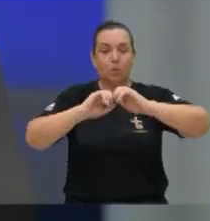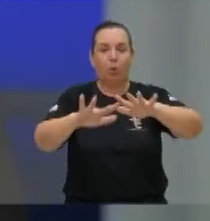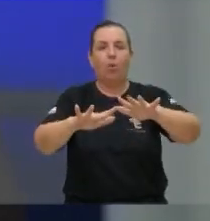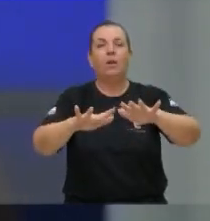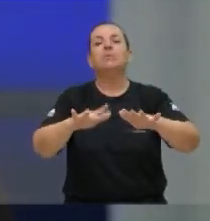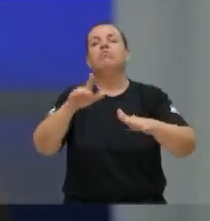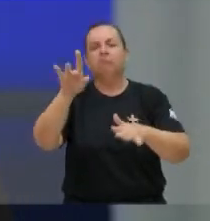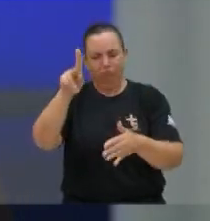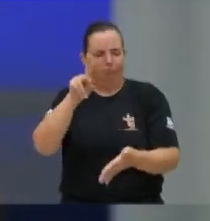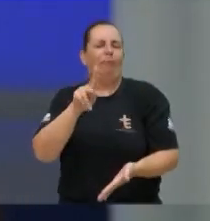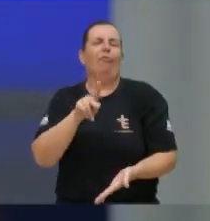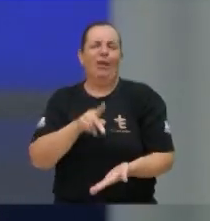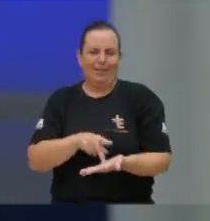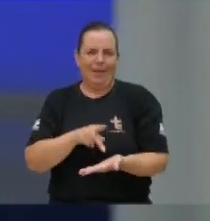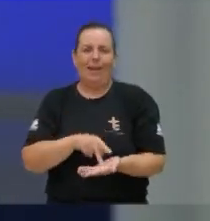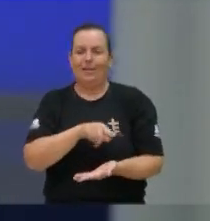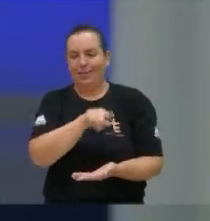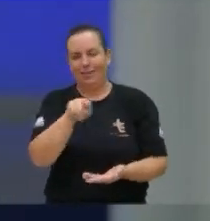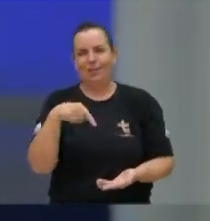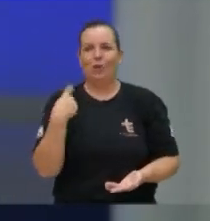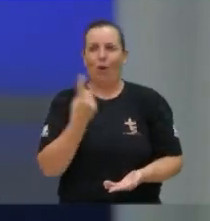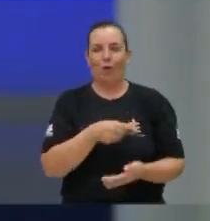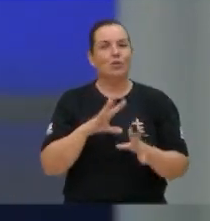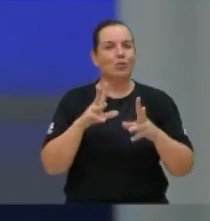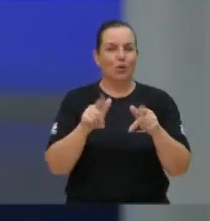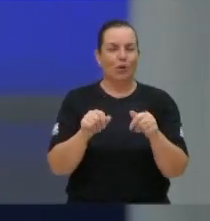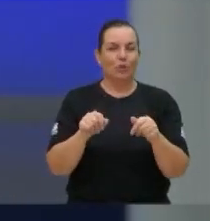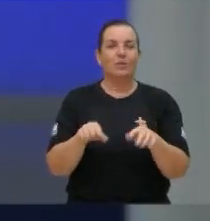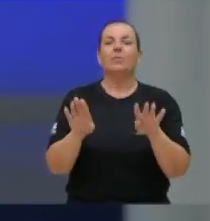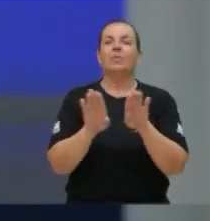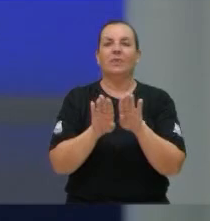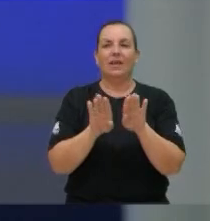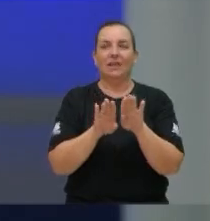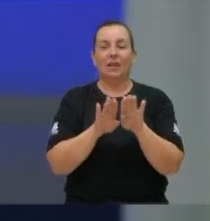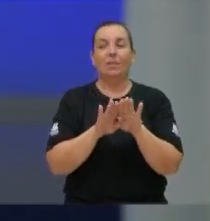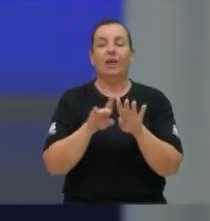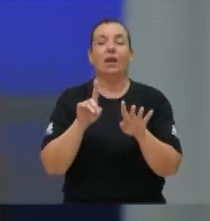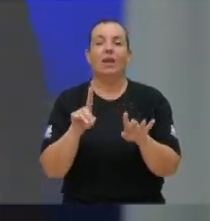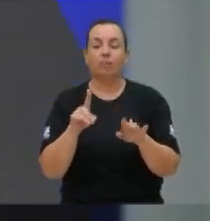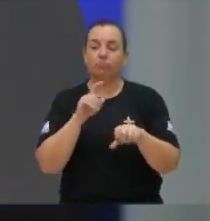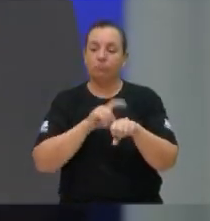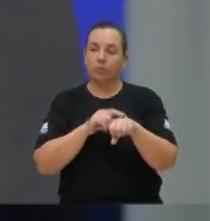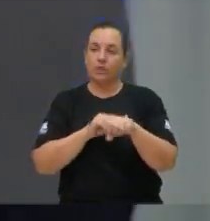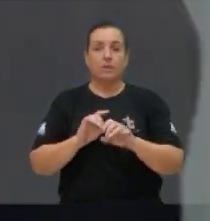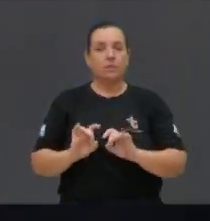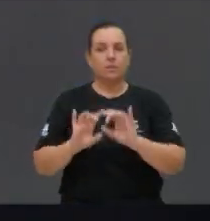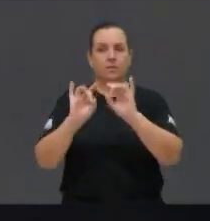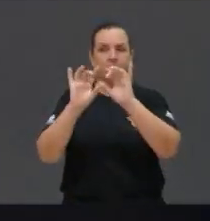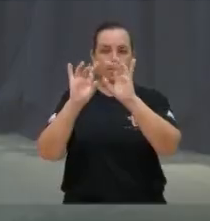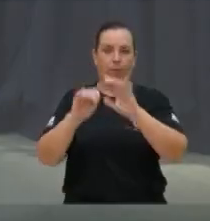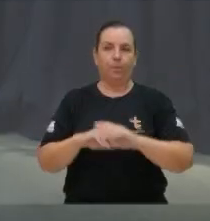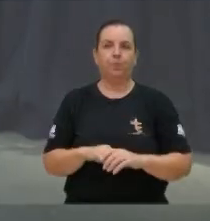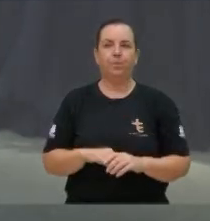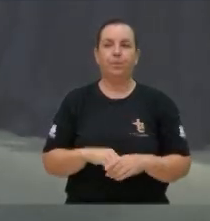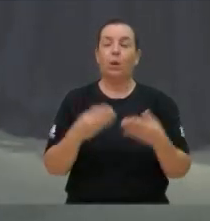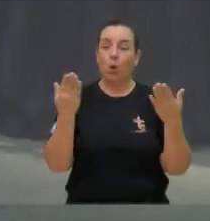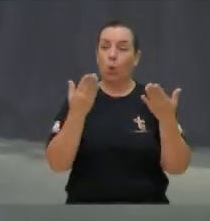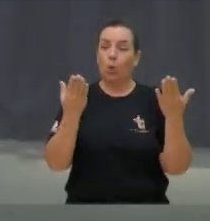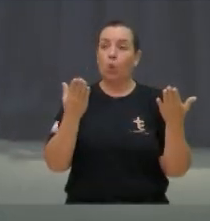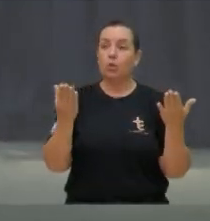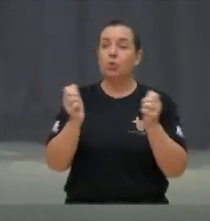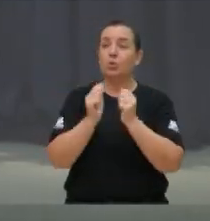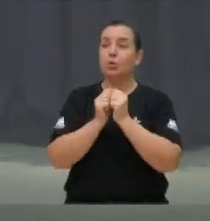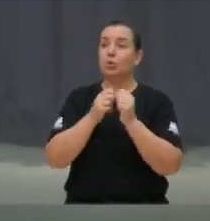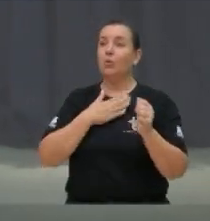certeza sobre nós, sobre nós todos aqui. E é uma noite, como eu disse, muito especial. Trouxe comigo aqui a